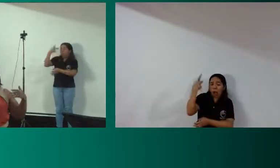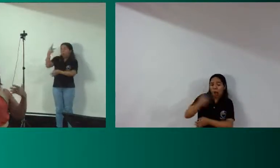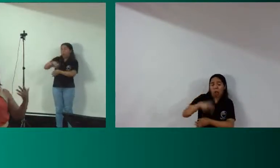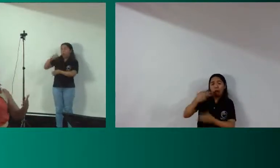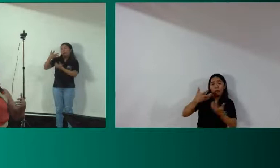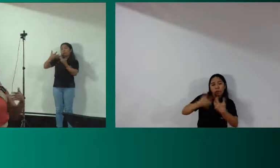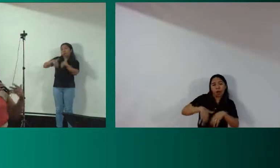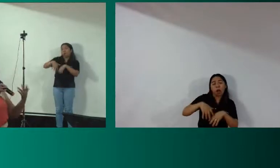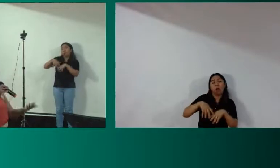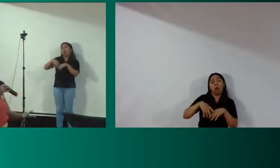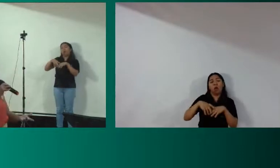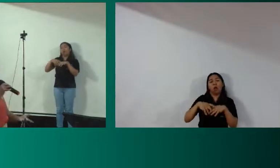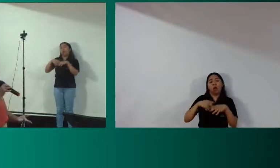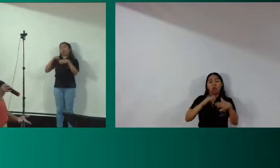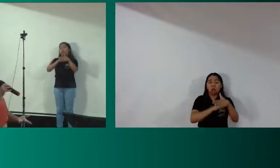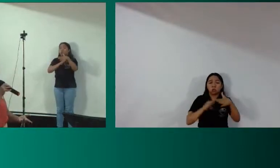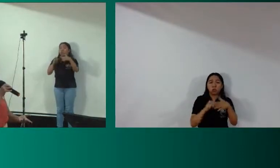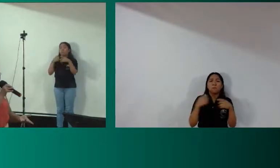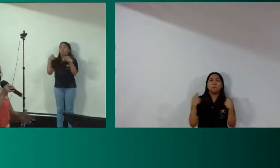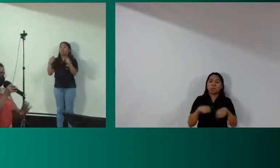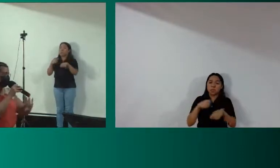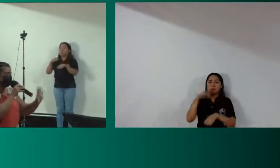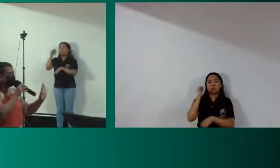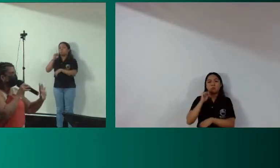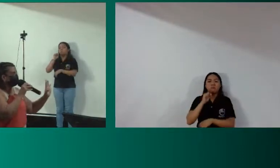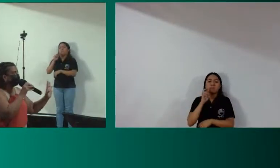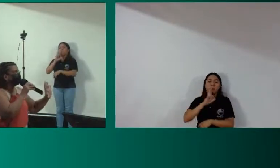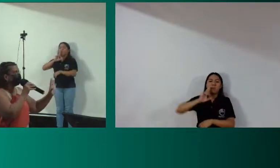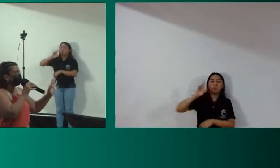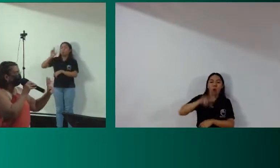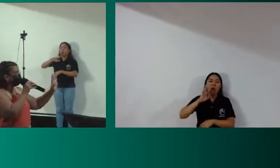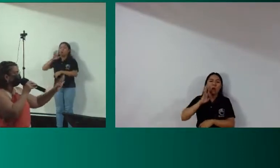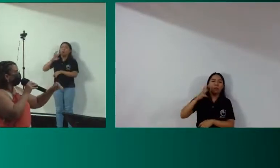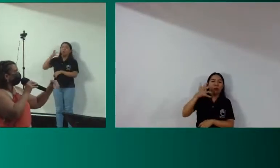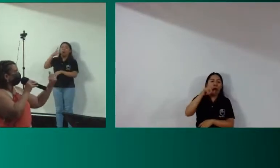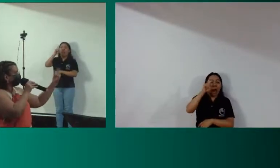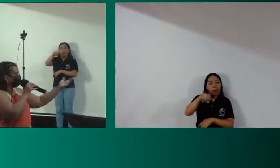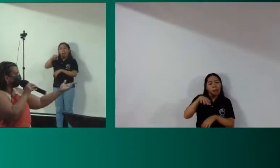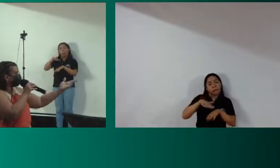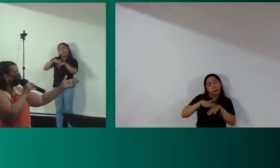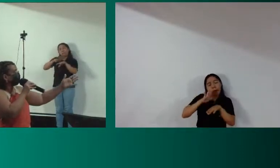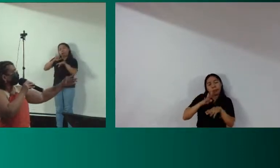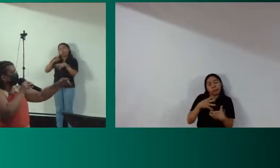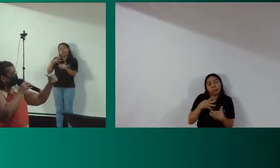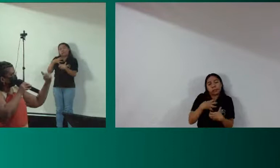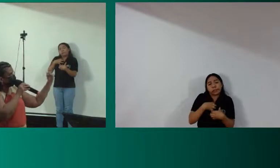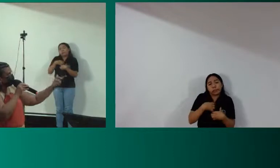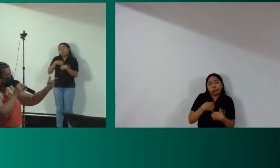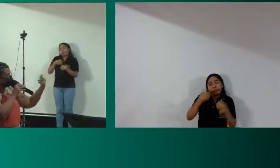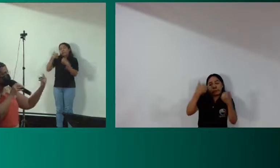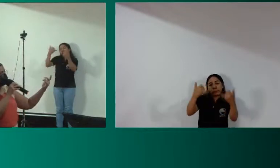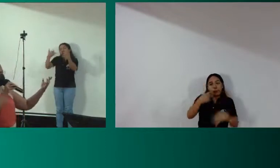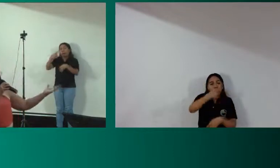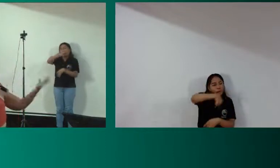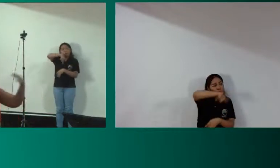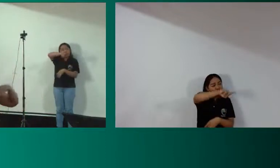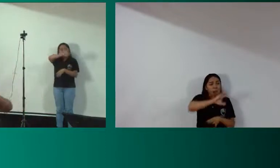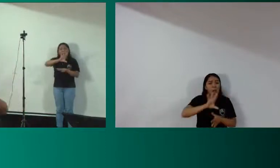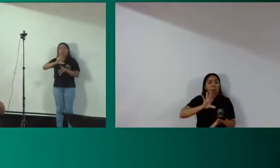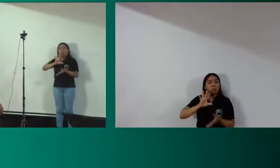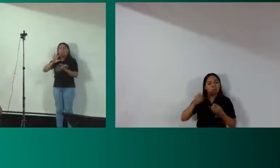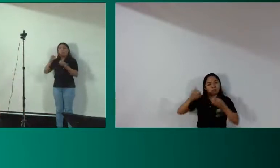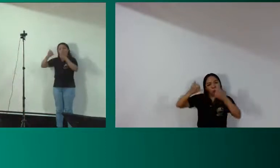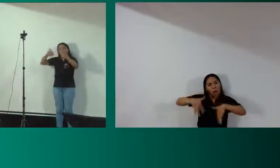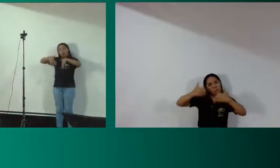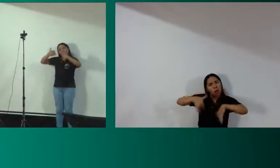universidade As instituições a elas precisam dar essa resposta para mais nesse sentido né de Dizer para vocês que essa saudade que vocês